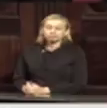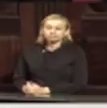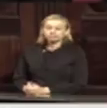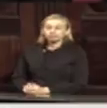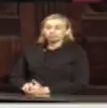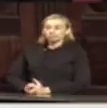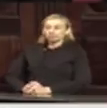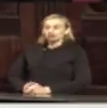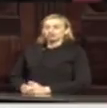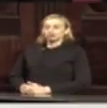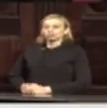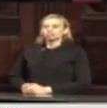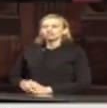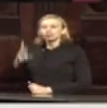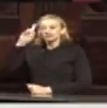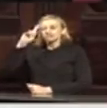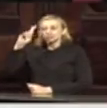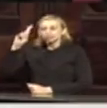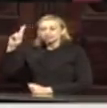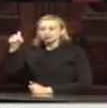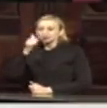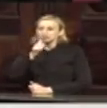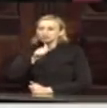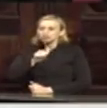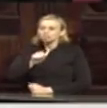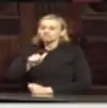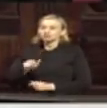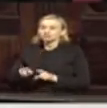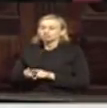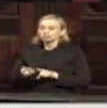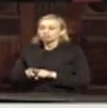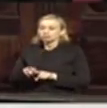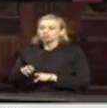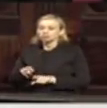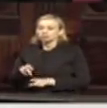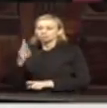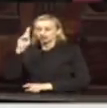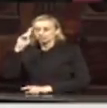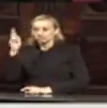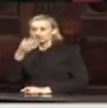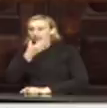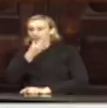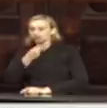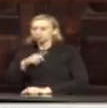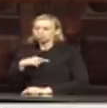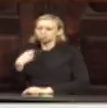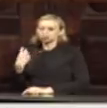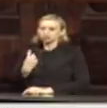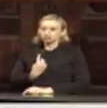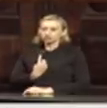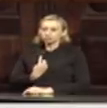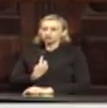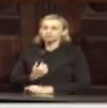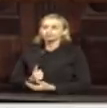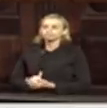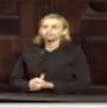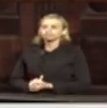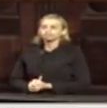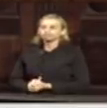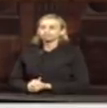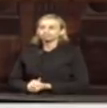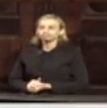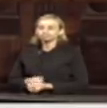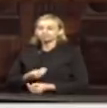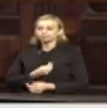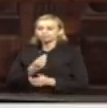Senhoras e senhores, estamos diante, deputado Mink, deputado Conte, deputado